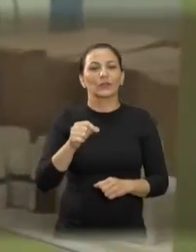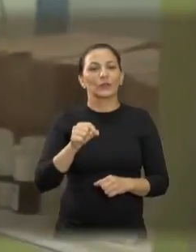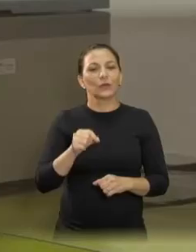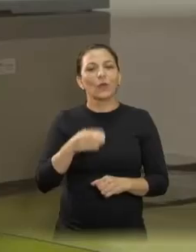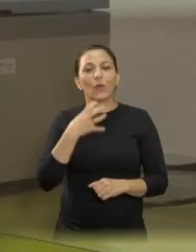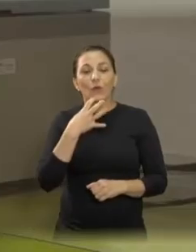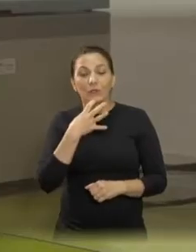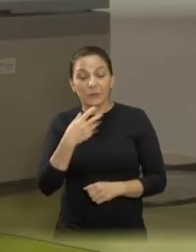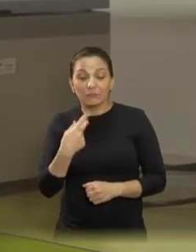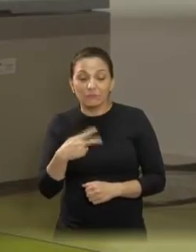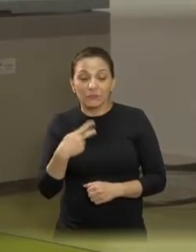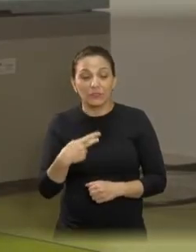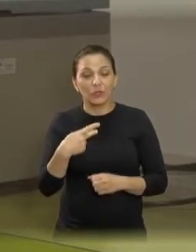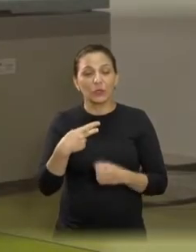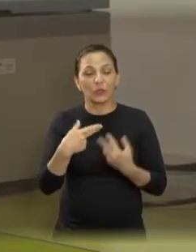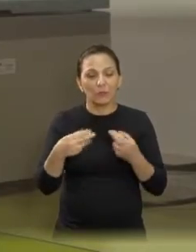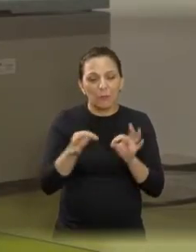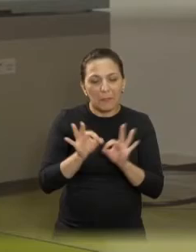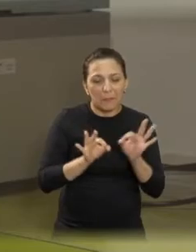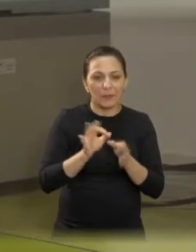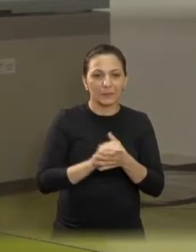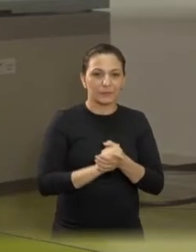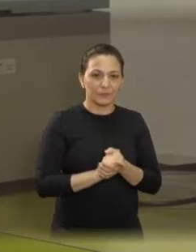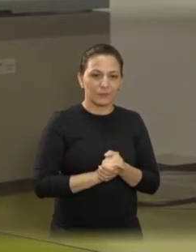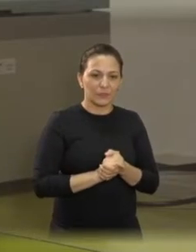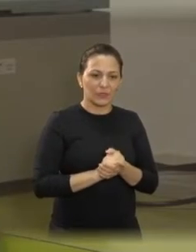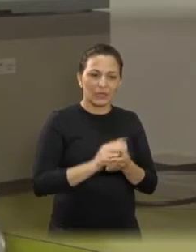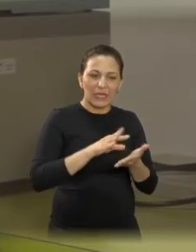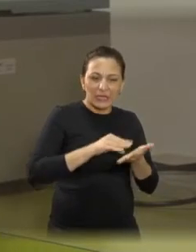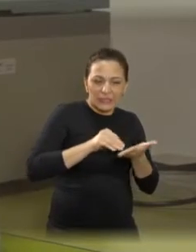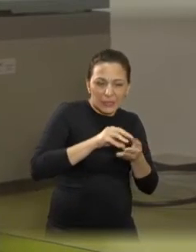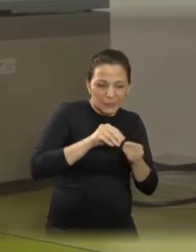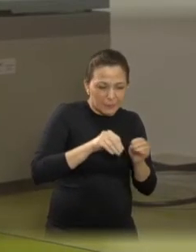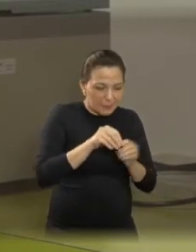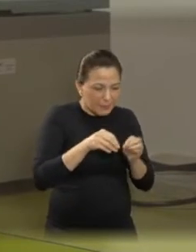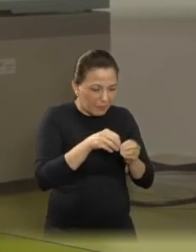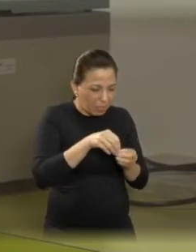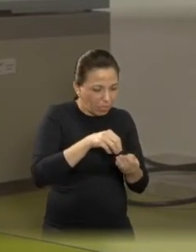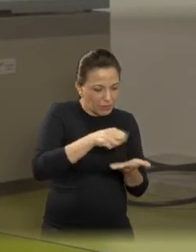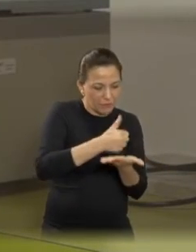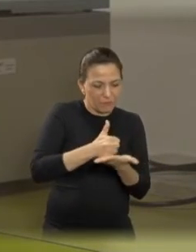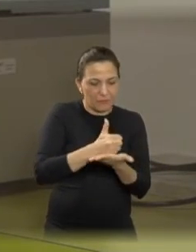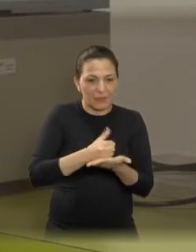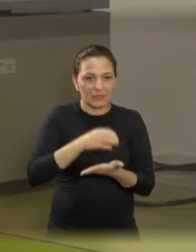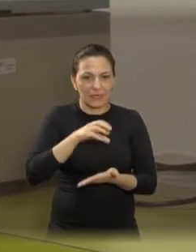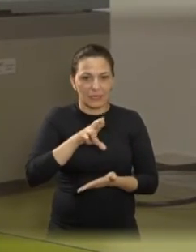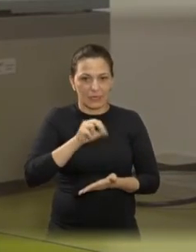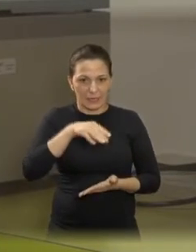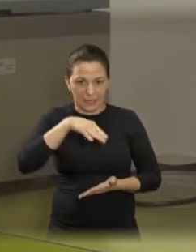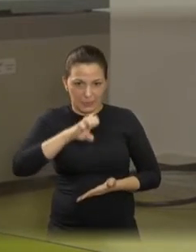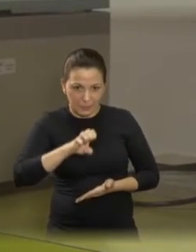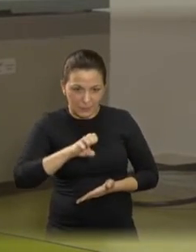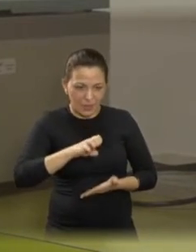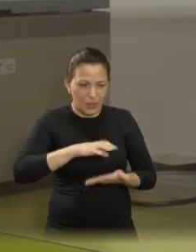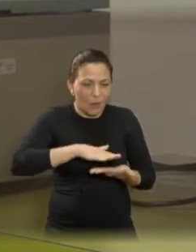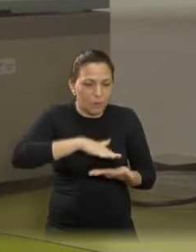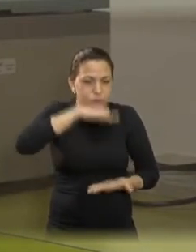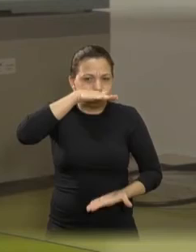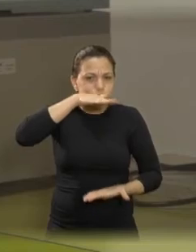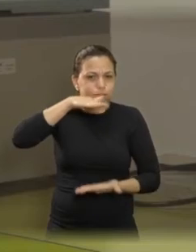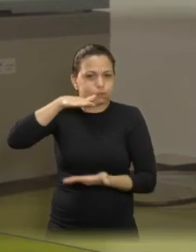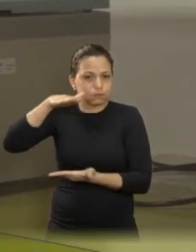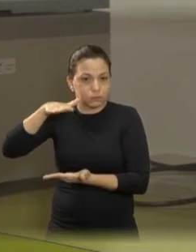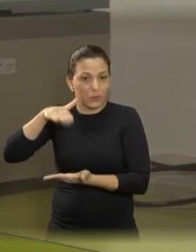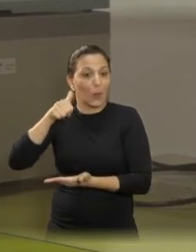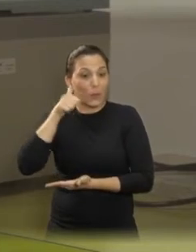conhecimento. Nós fazíamos creme em quantidade grande, fazíamos de quilos de creme e ela